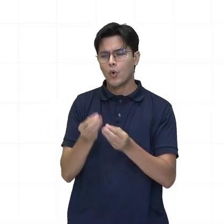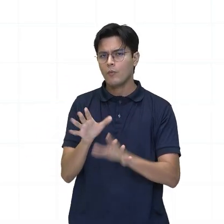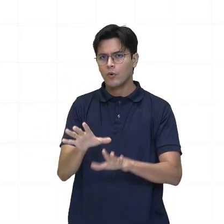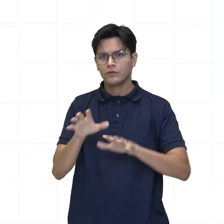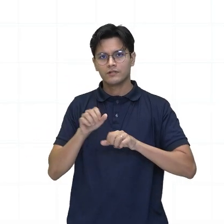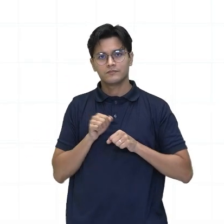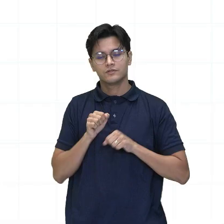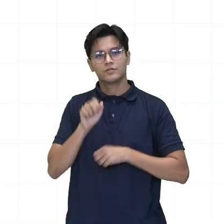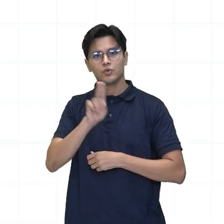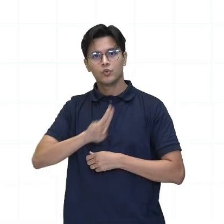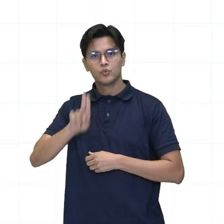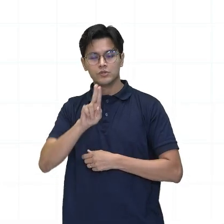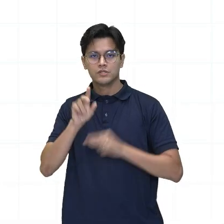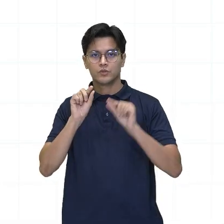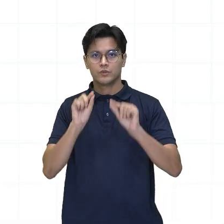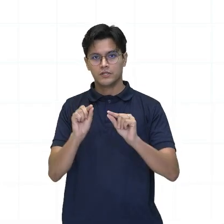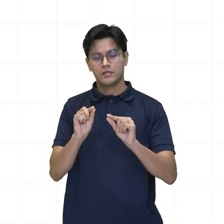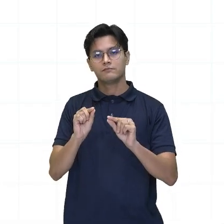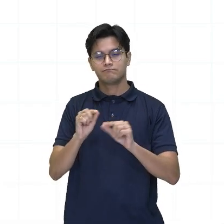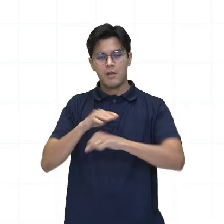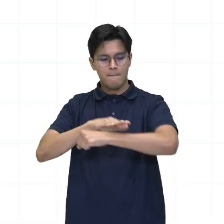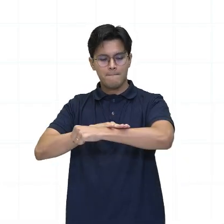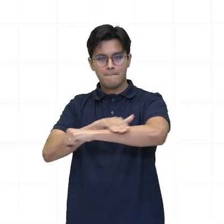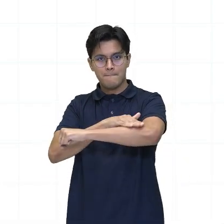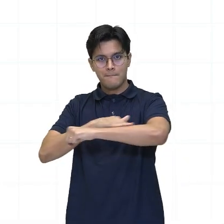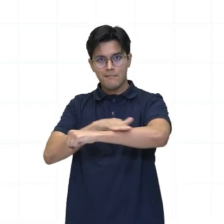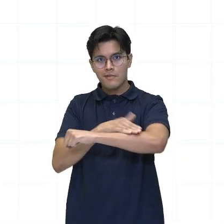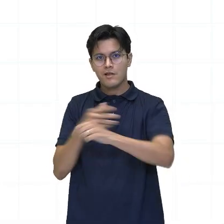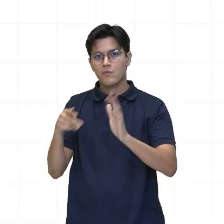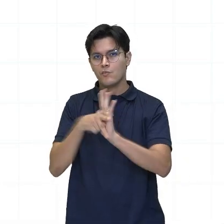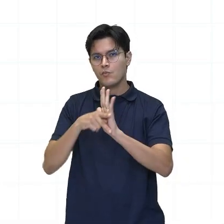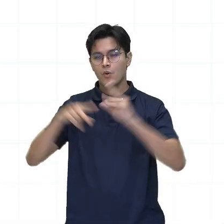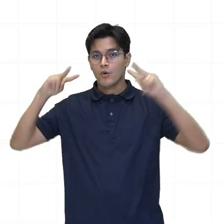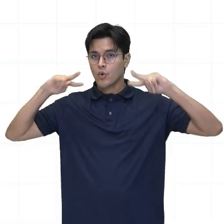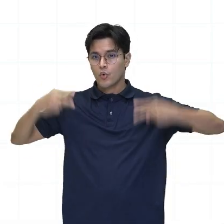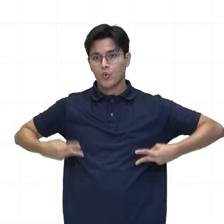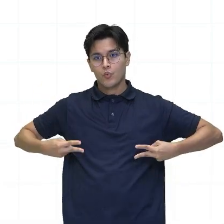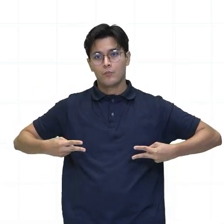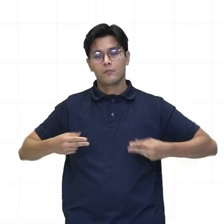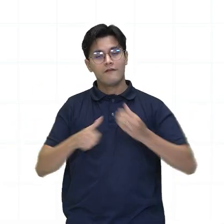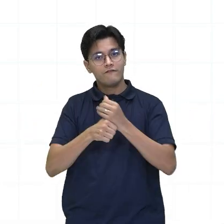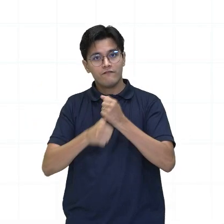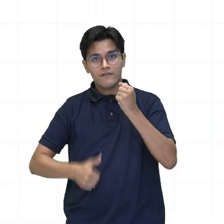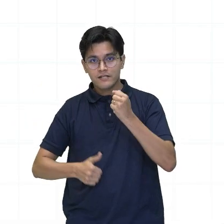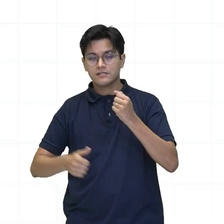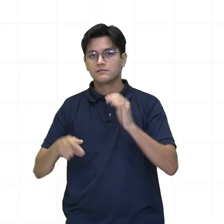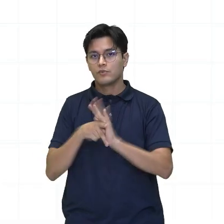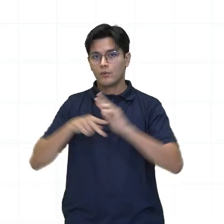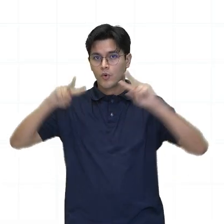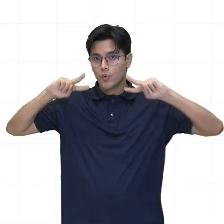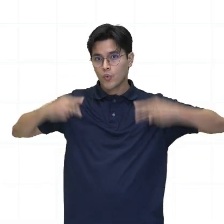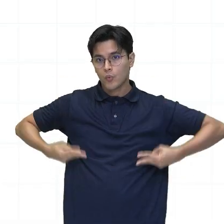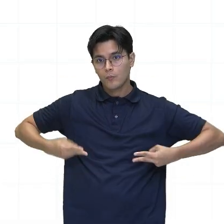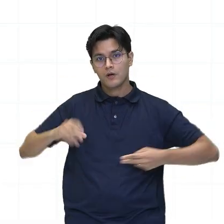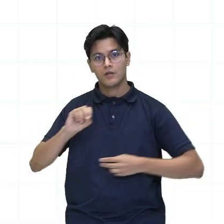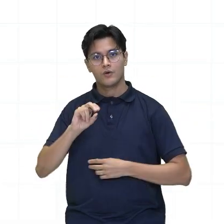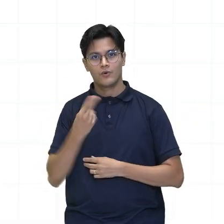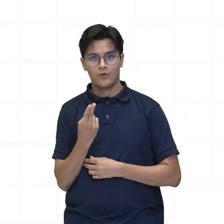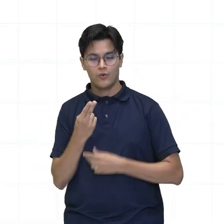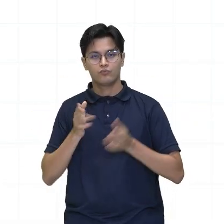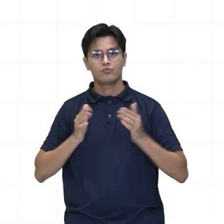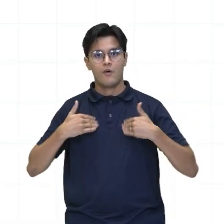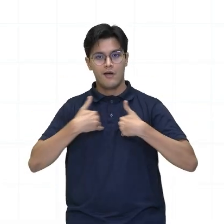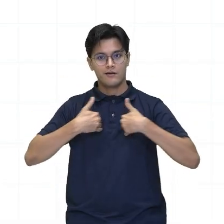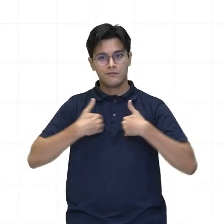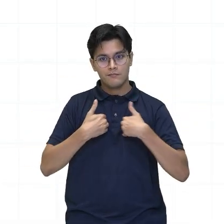humanas ou de animais, que esses animais também estão circulando ali no ambiente. Como sinais e sintomas, nós